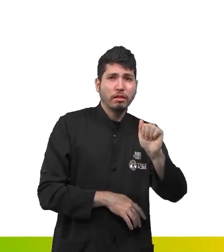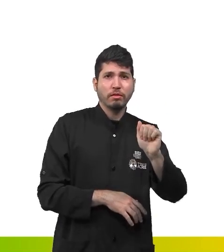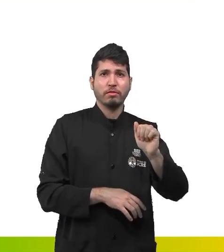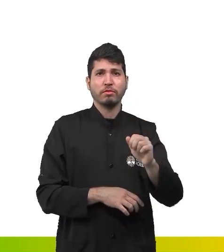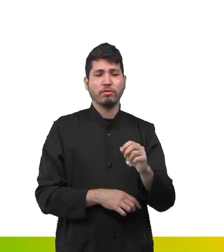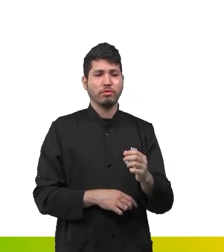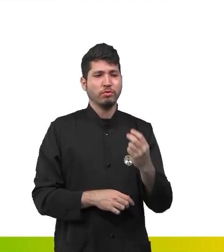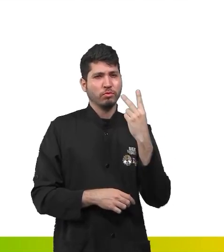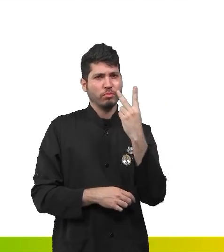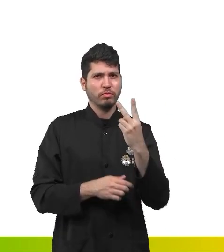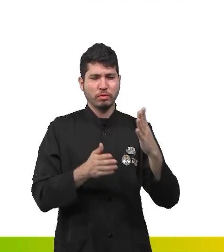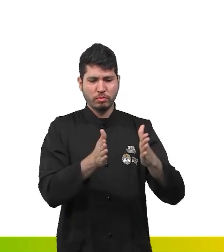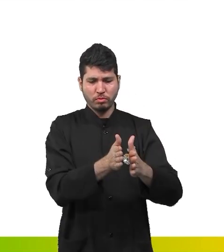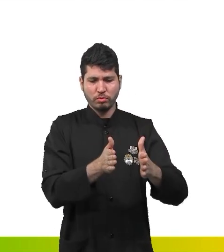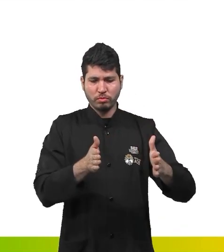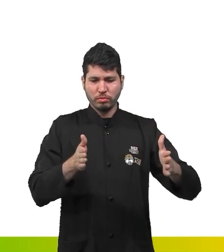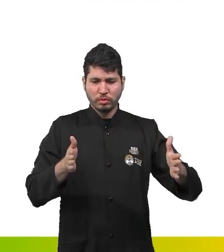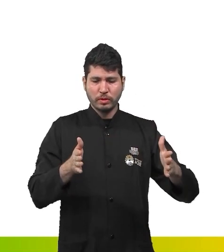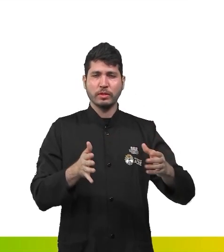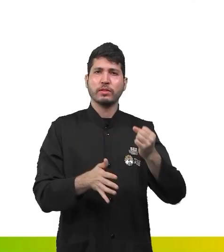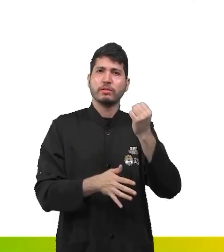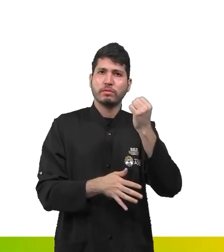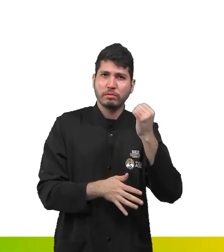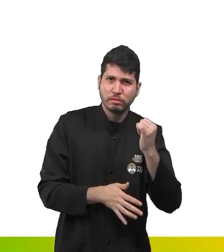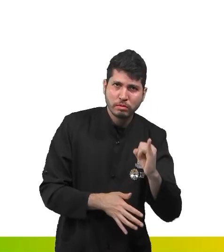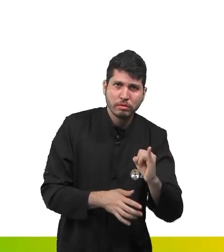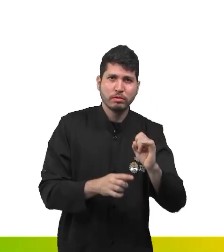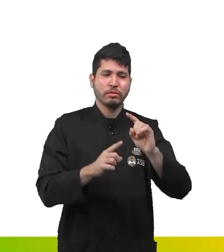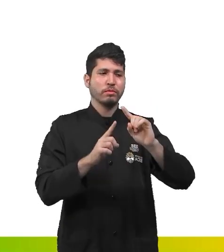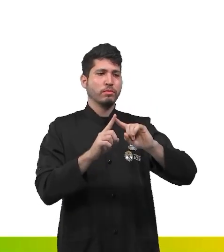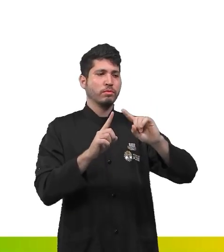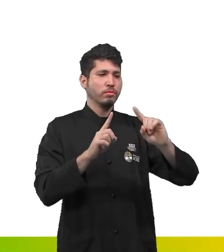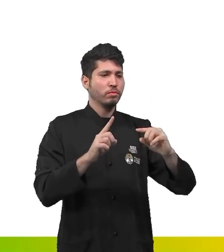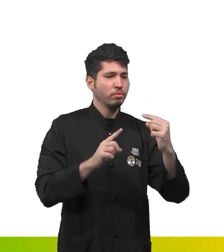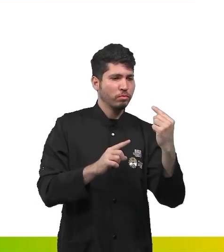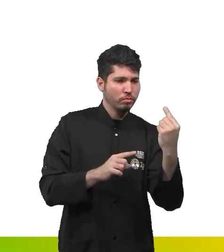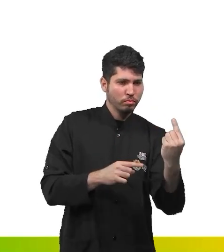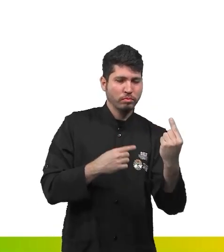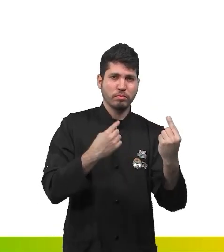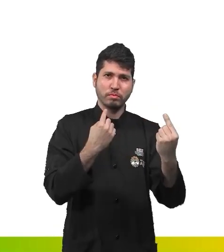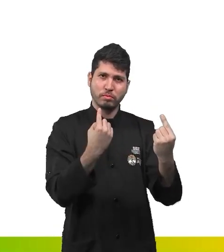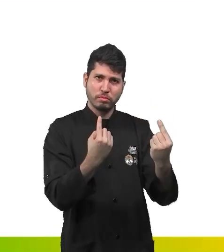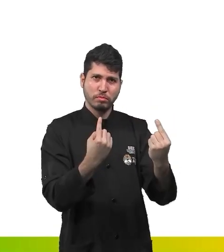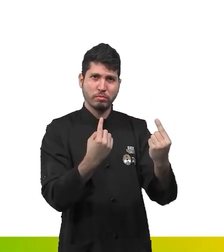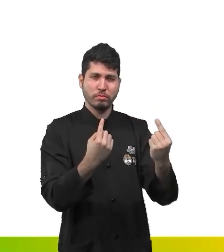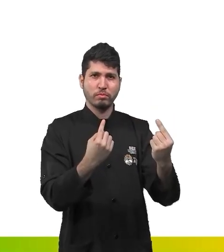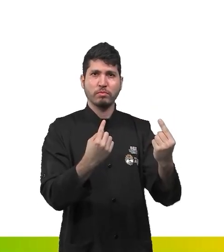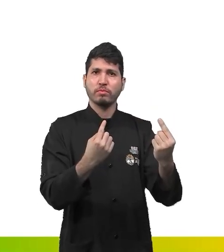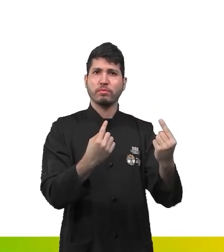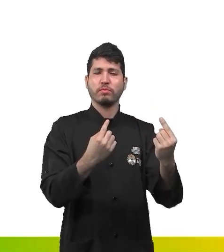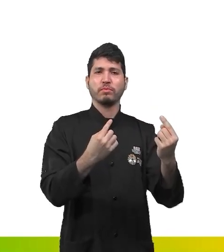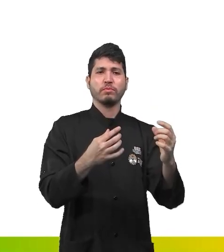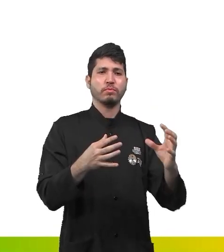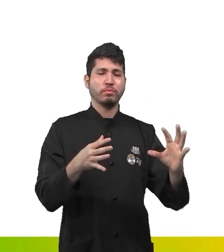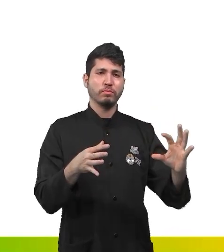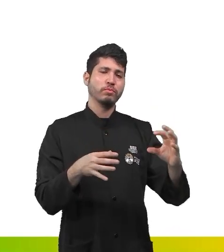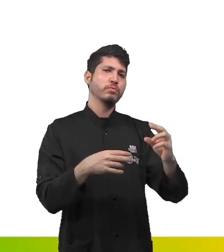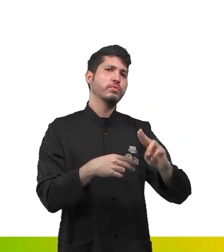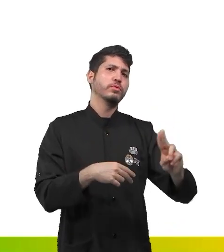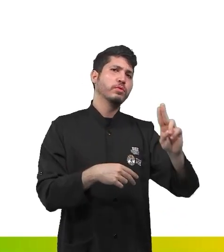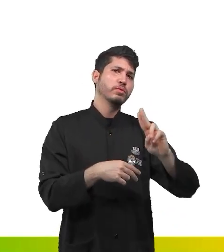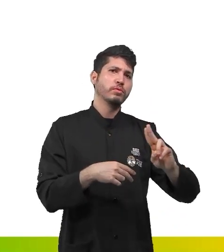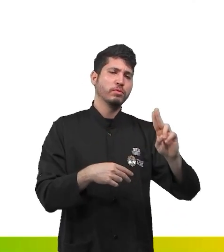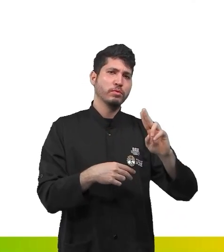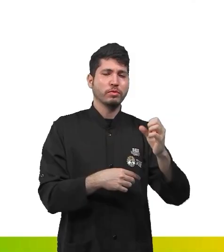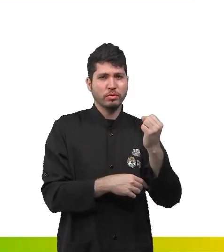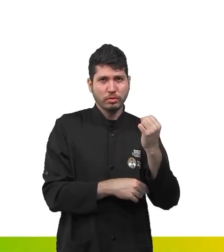são diretamente proporcionais quando a variação de uma implica na variação de outra na mesma proporção. Se